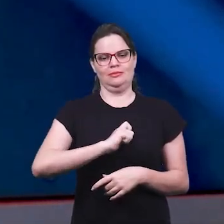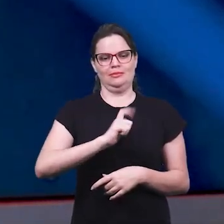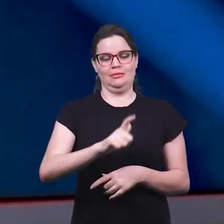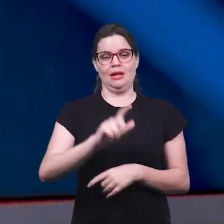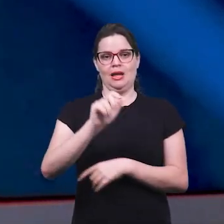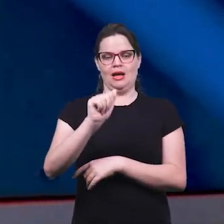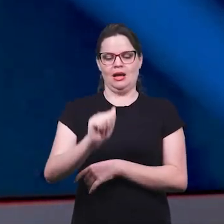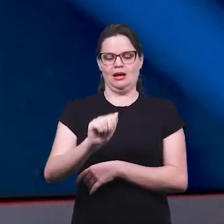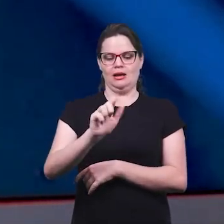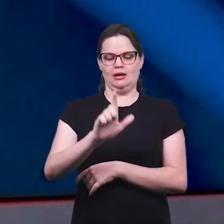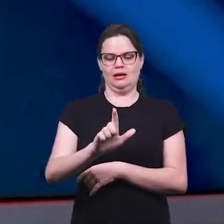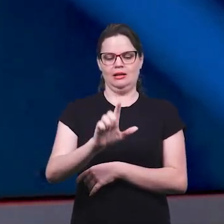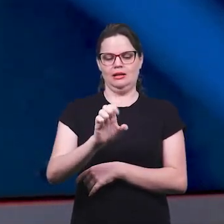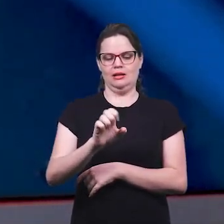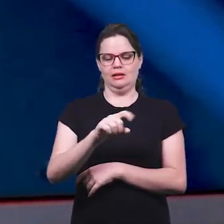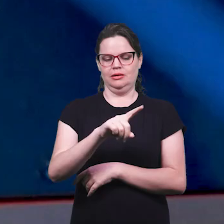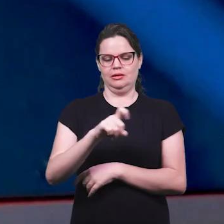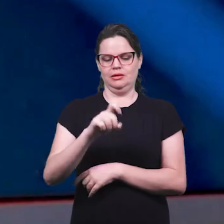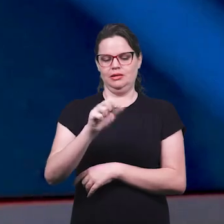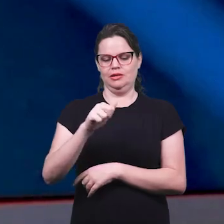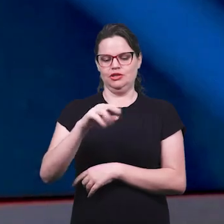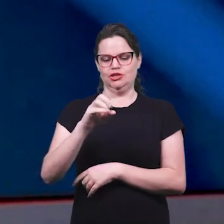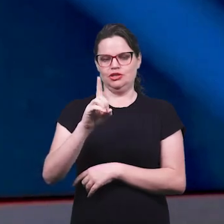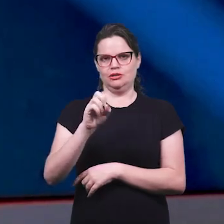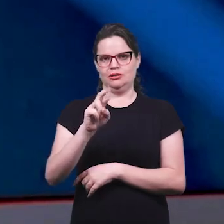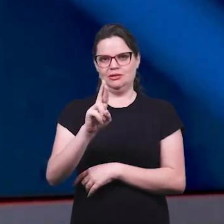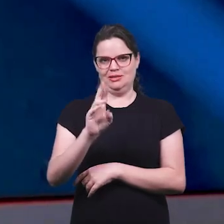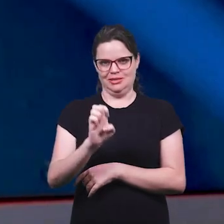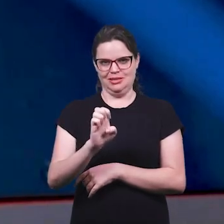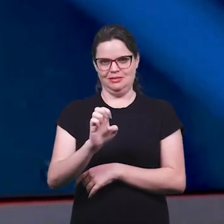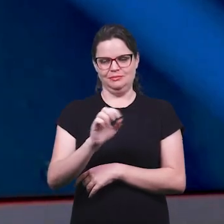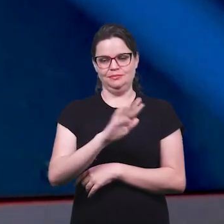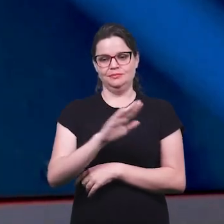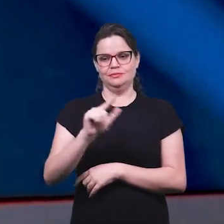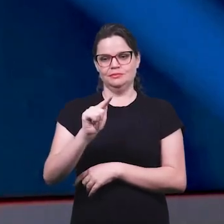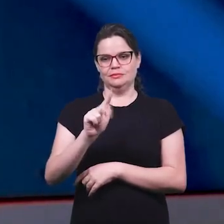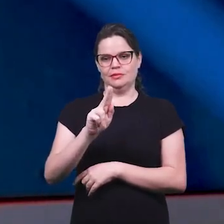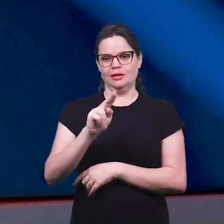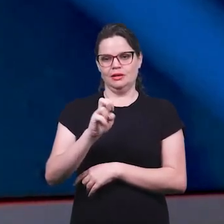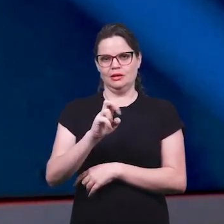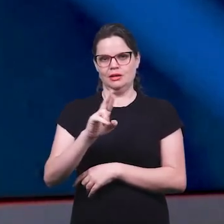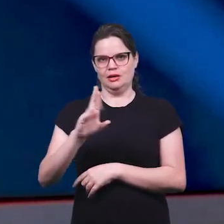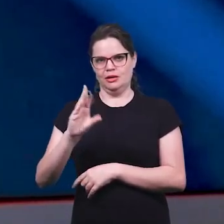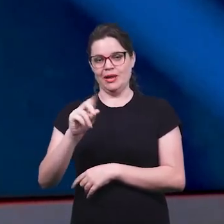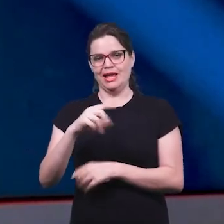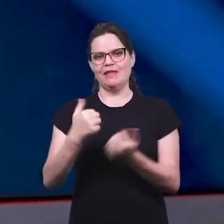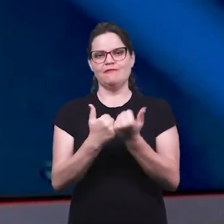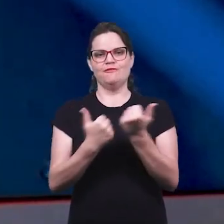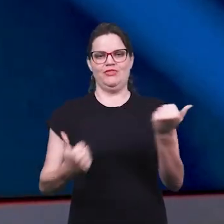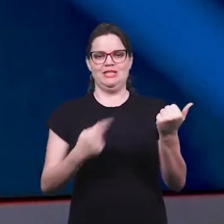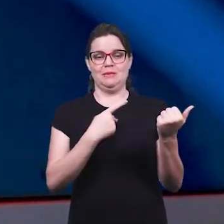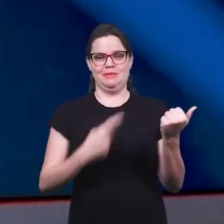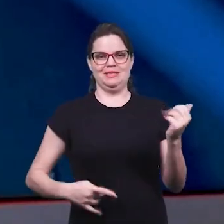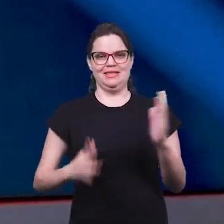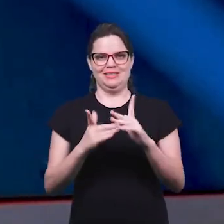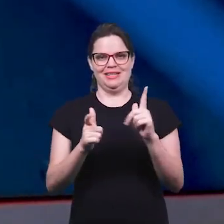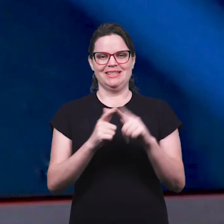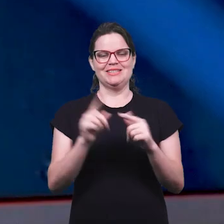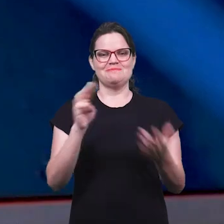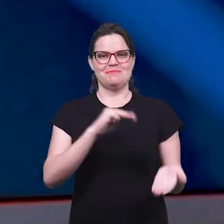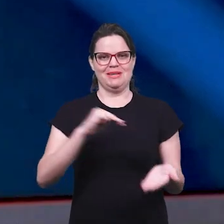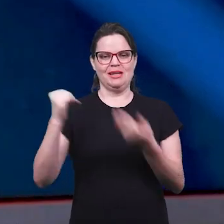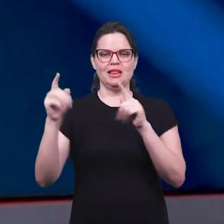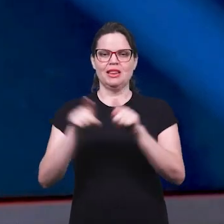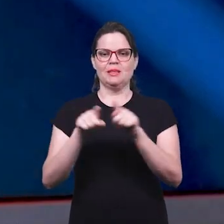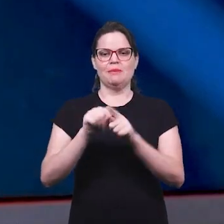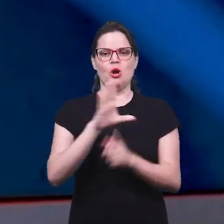o vice-presidente da Igreja Cristã Maranata, também coordenador da obra no exterior e que está responsável diretamente